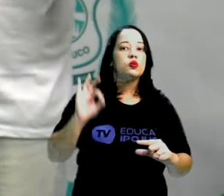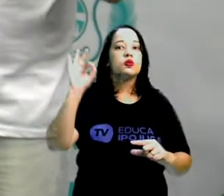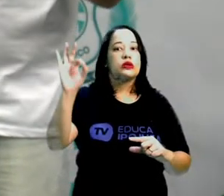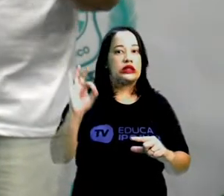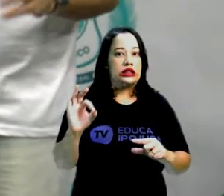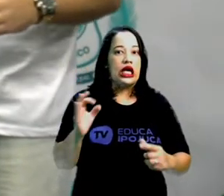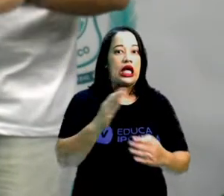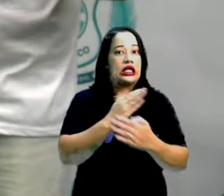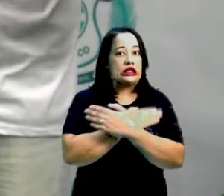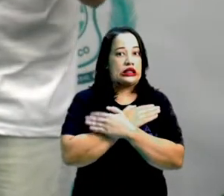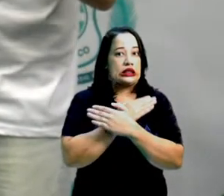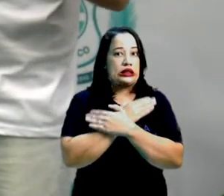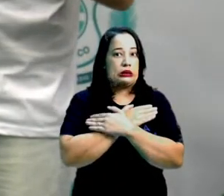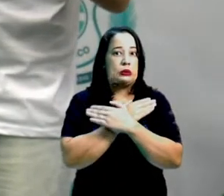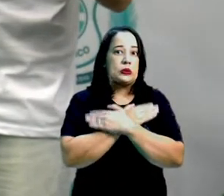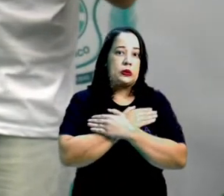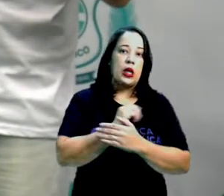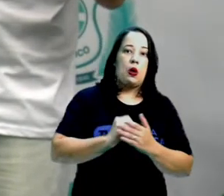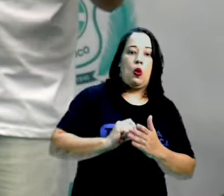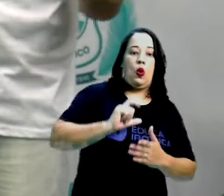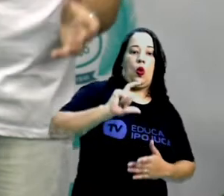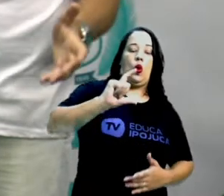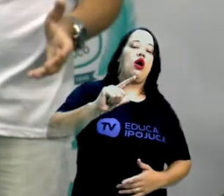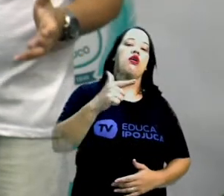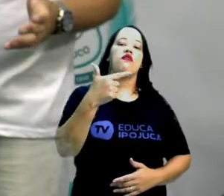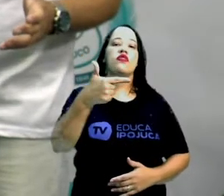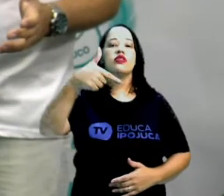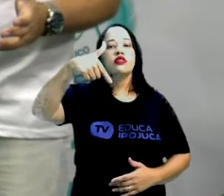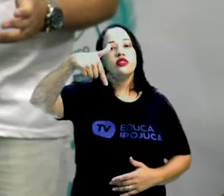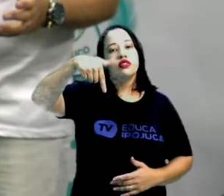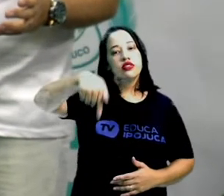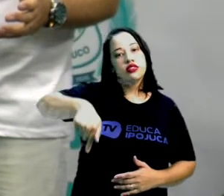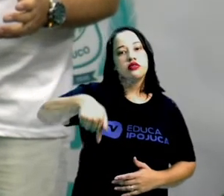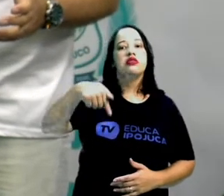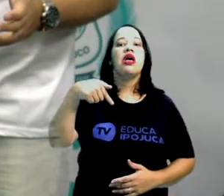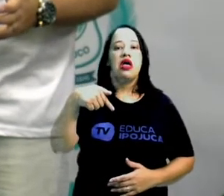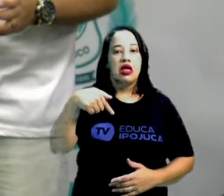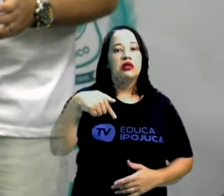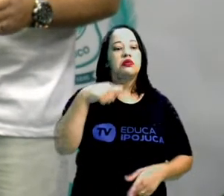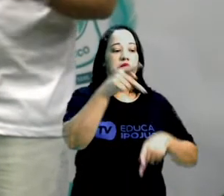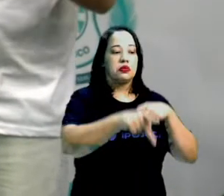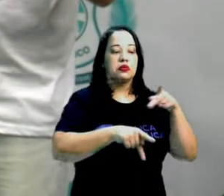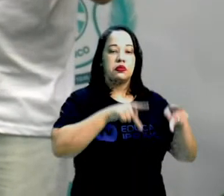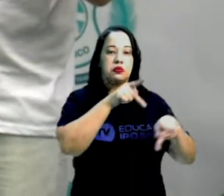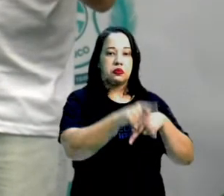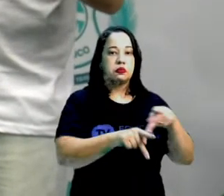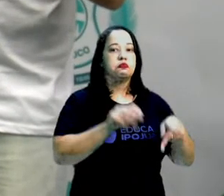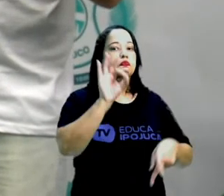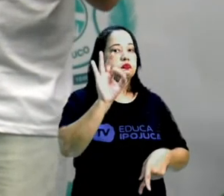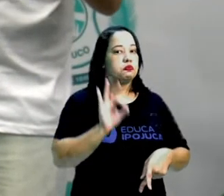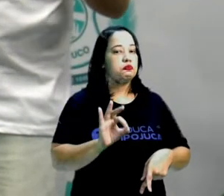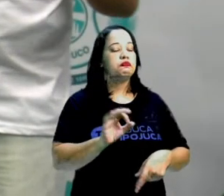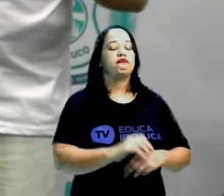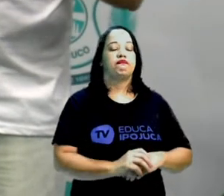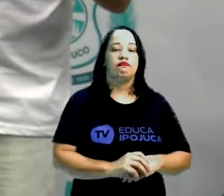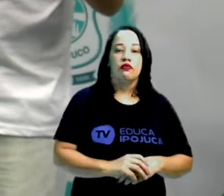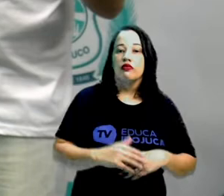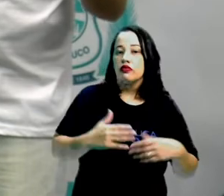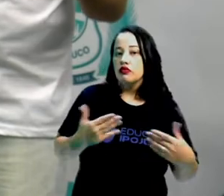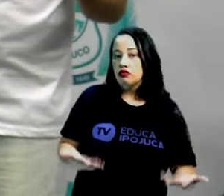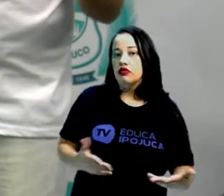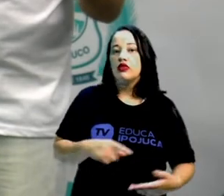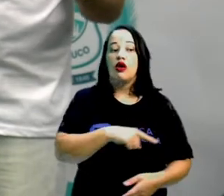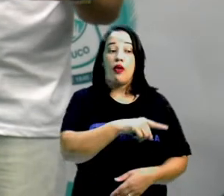as alturas, certo? O desemprego vai até 27% da população, ok? E como eu falei,